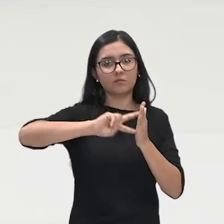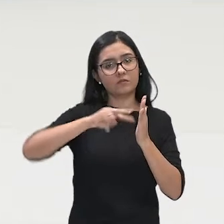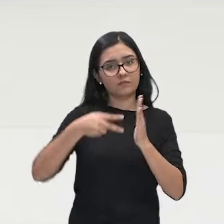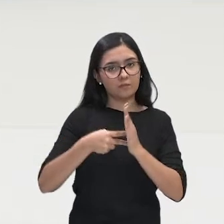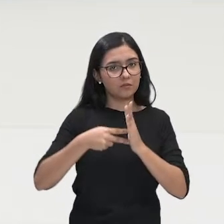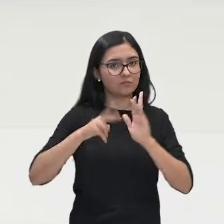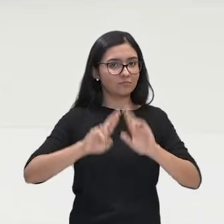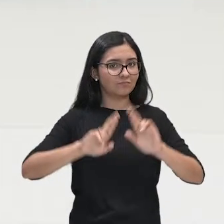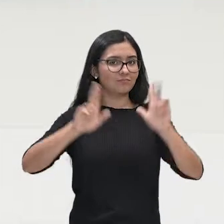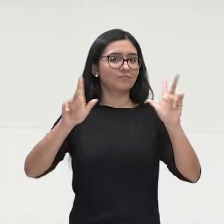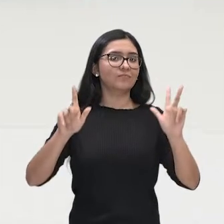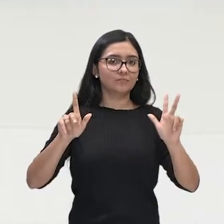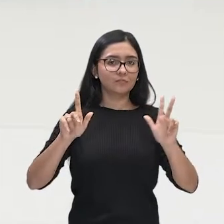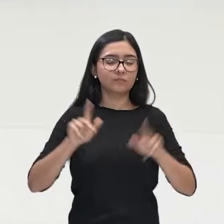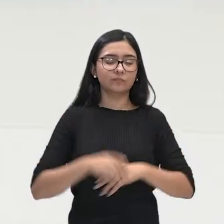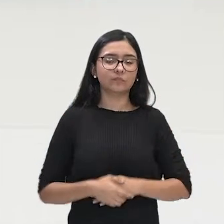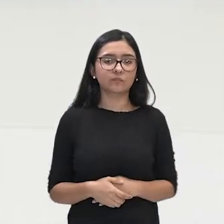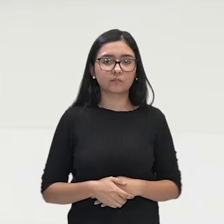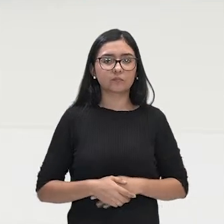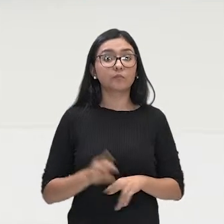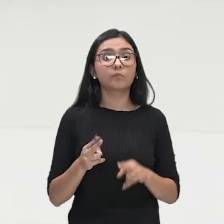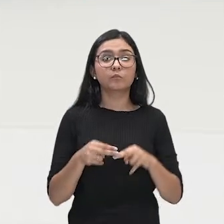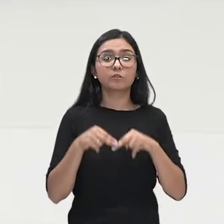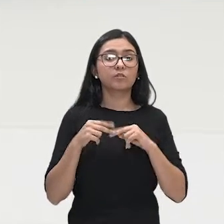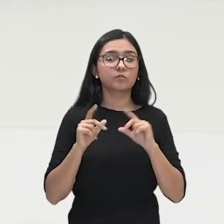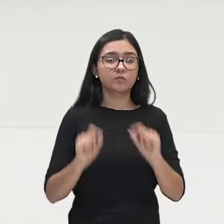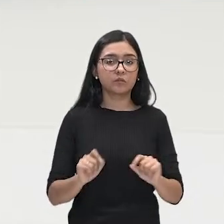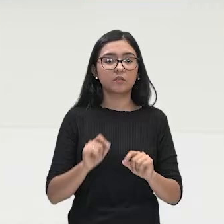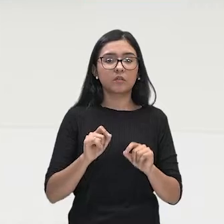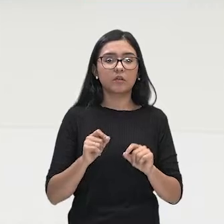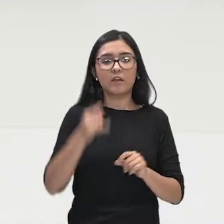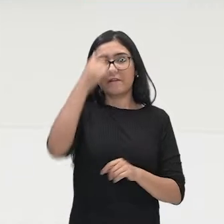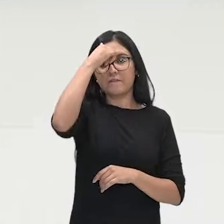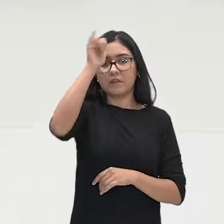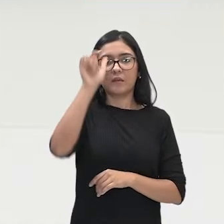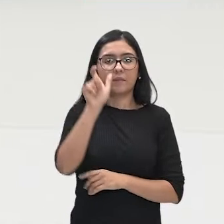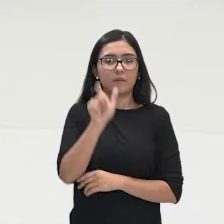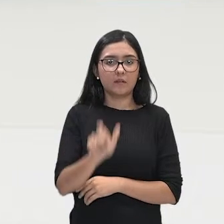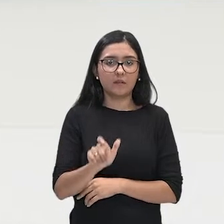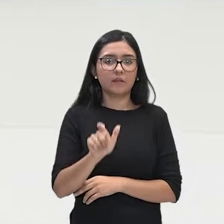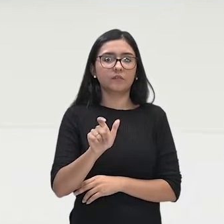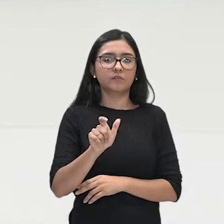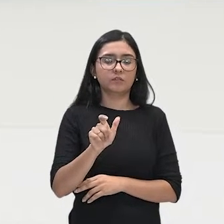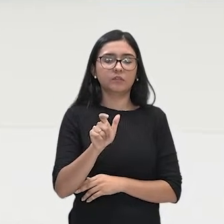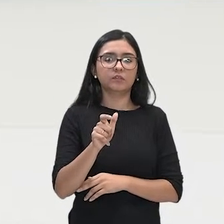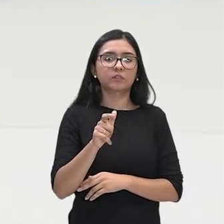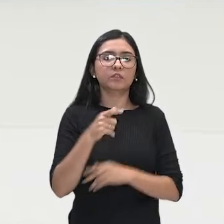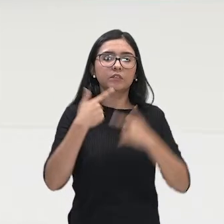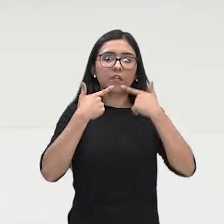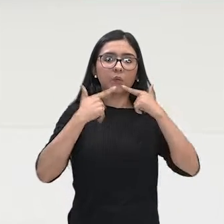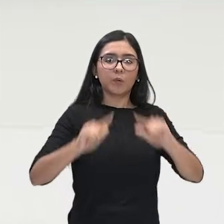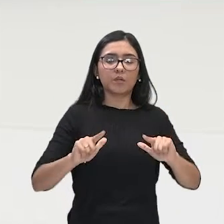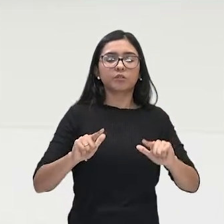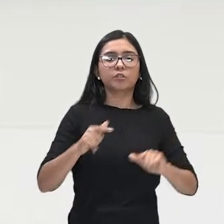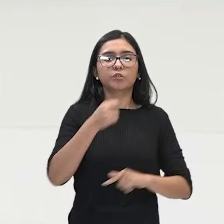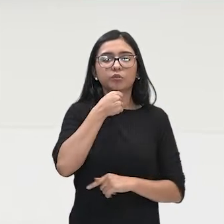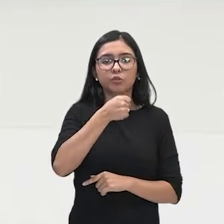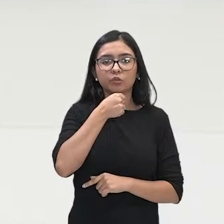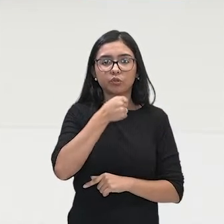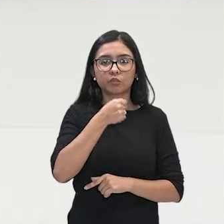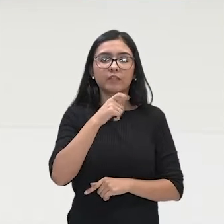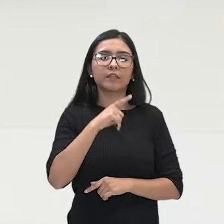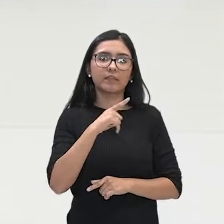sentido figurado. Por isso, evitar também palavras na linguagem jornalística de